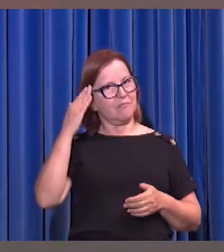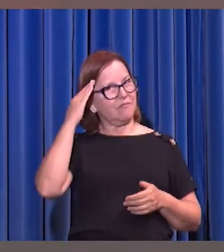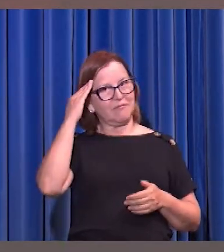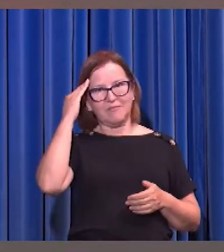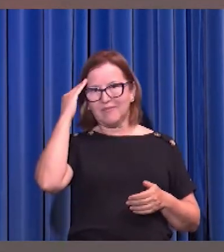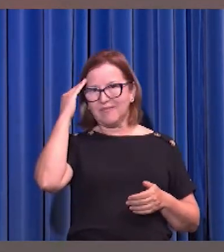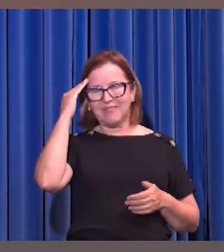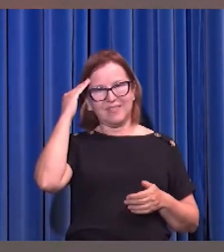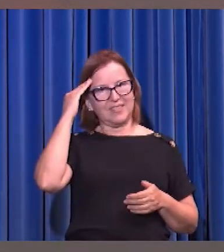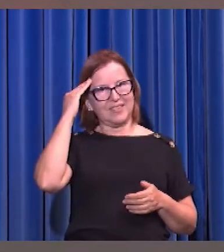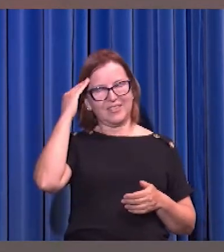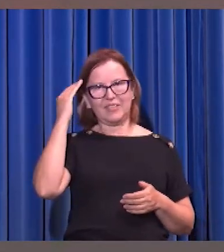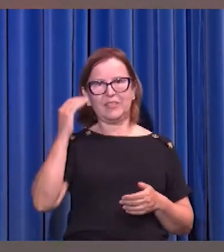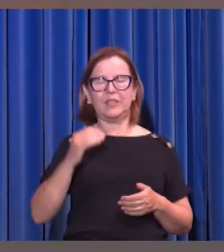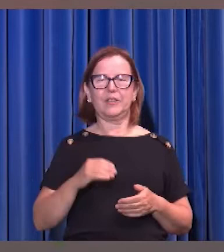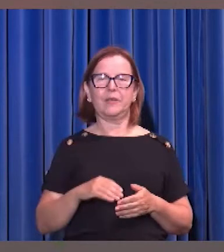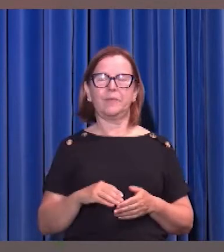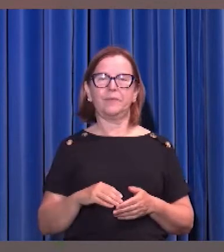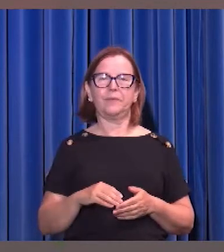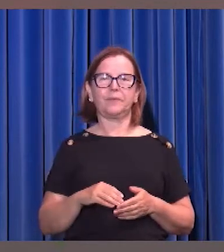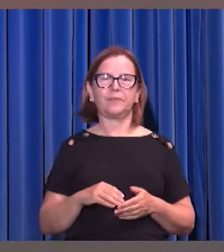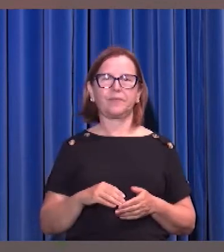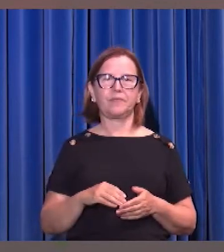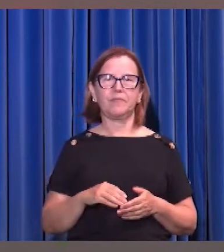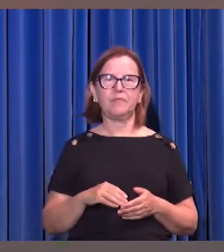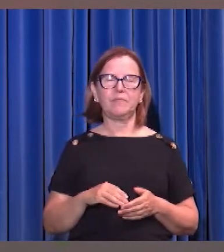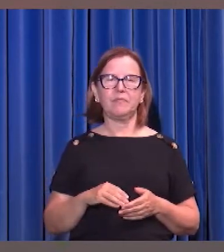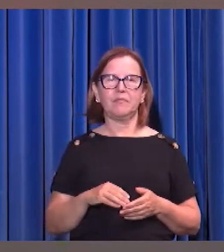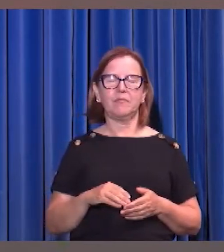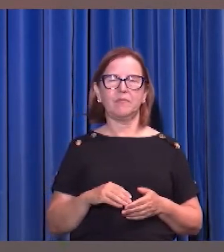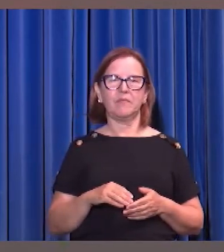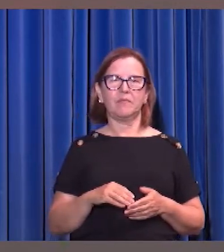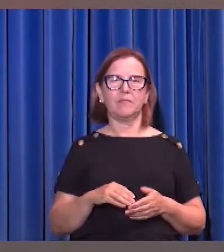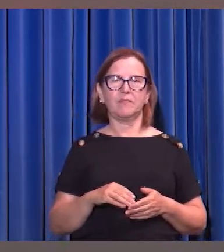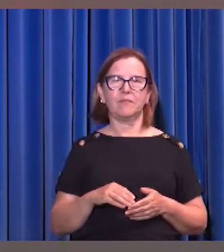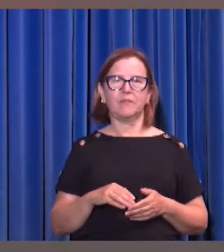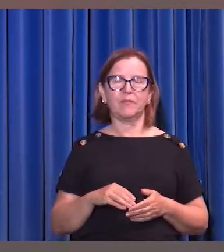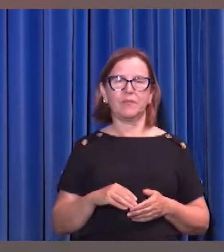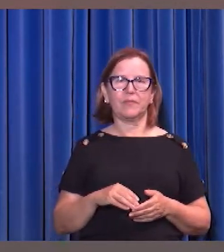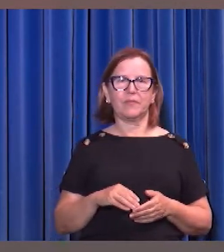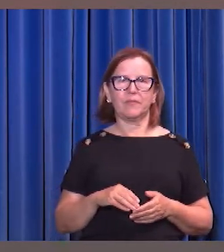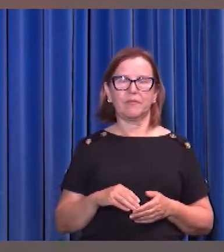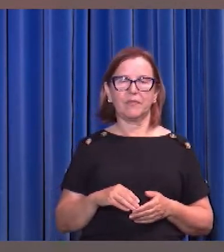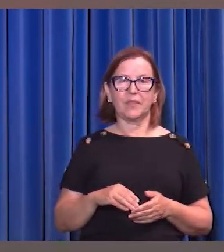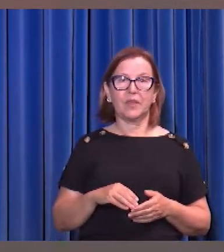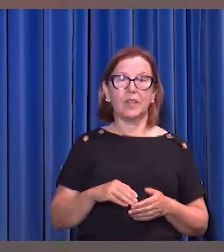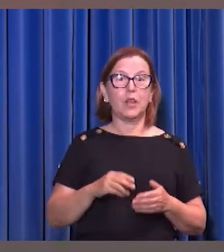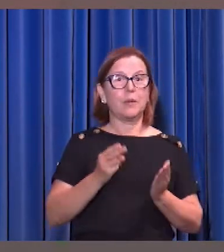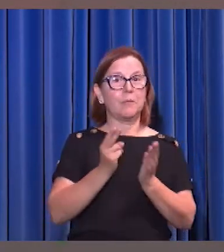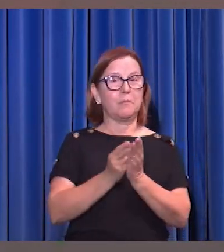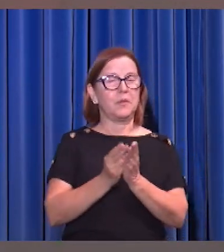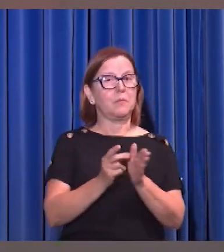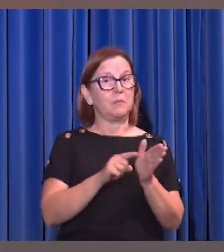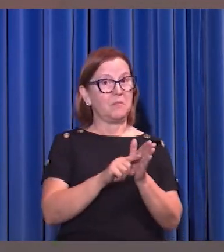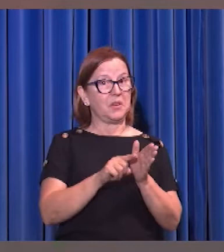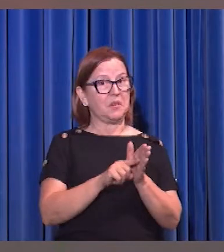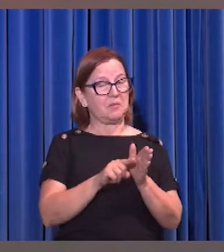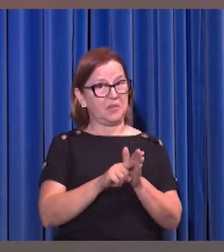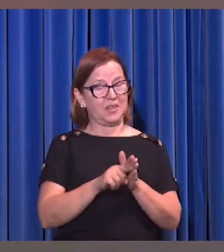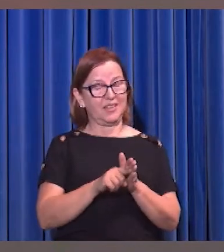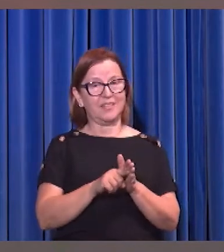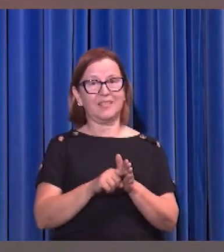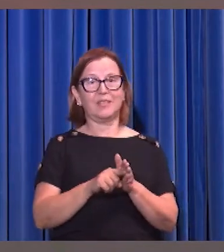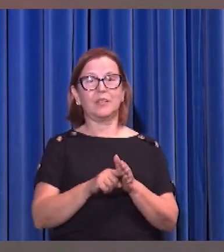Jesus, que nenhuma quantidade de questionamento levaria Nicodemos à verdade, até que